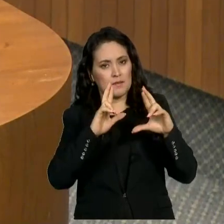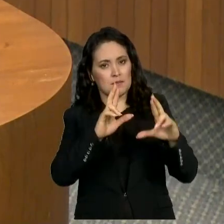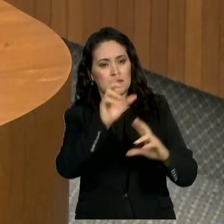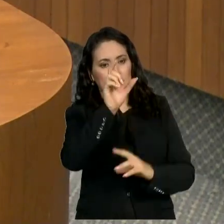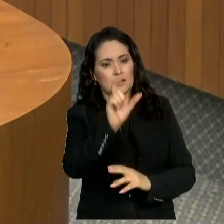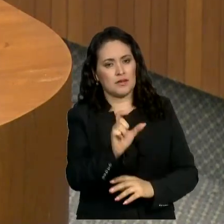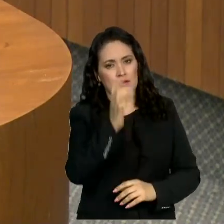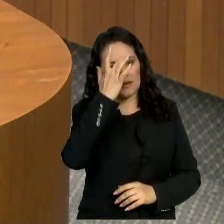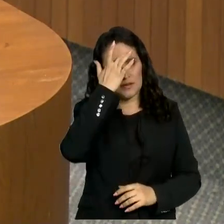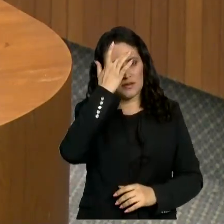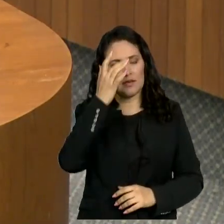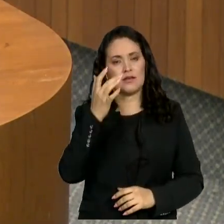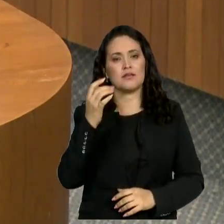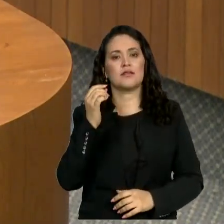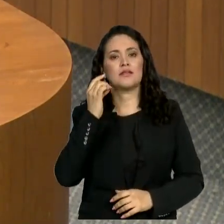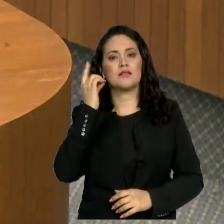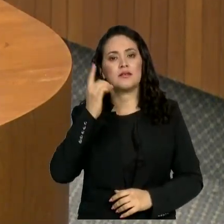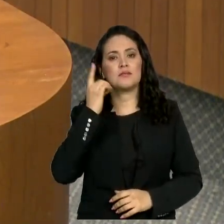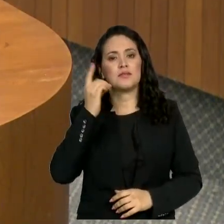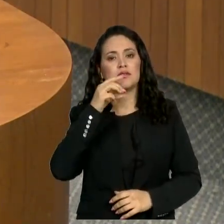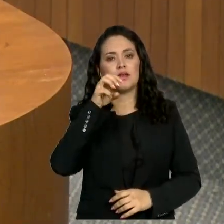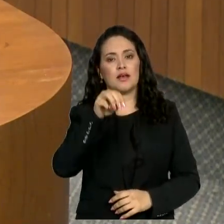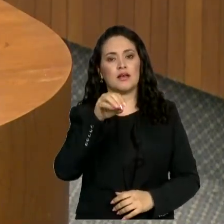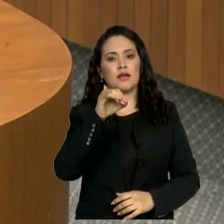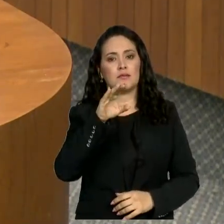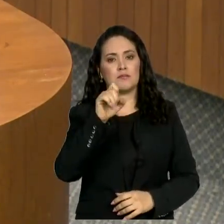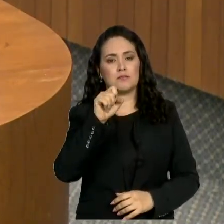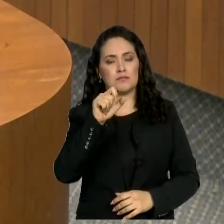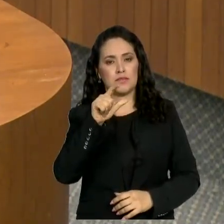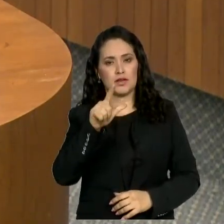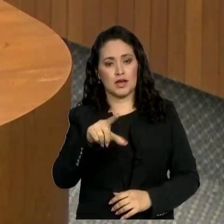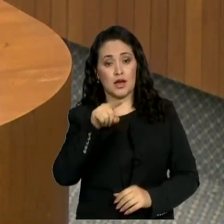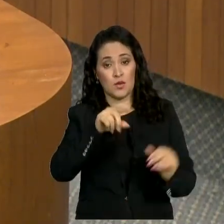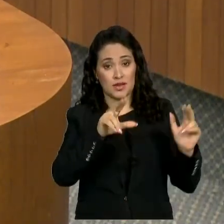que nesse quesito é a líder do nosso bloco. Muito obrigado a todos. Obrigado, senhor presidente.